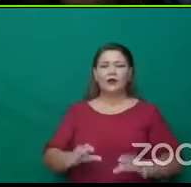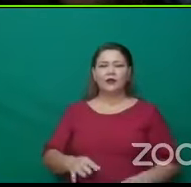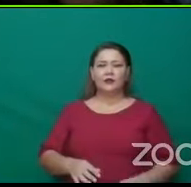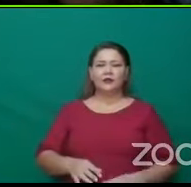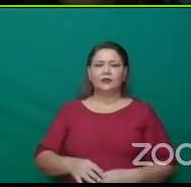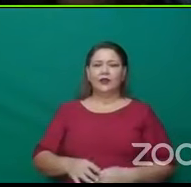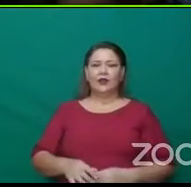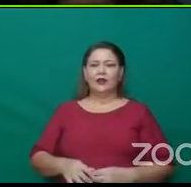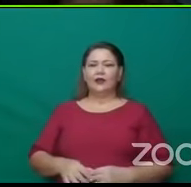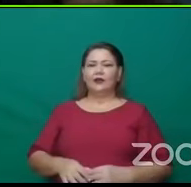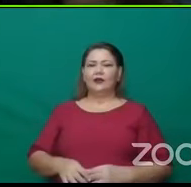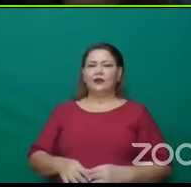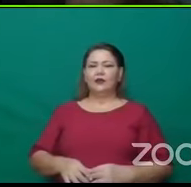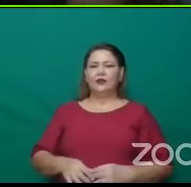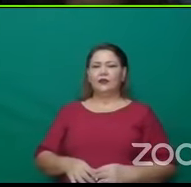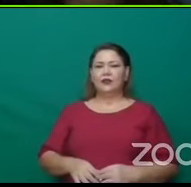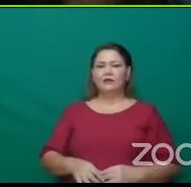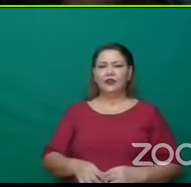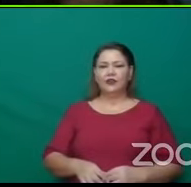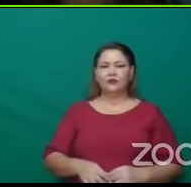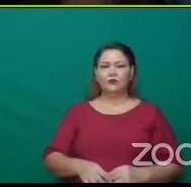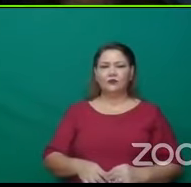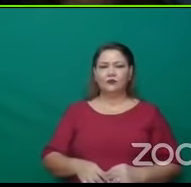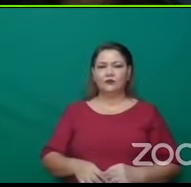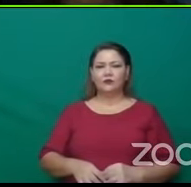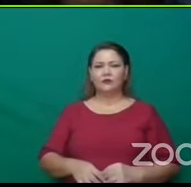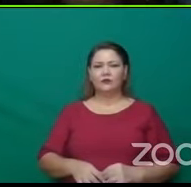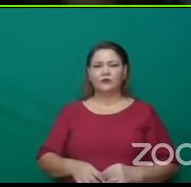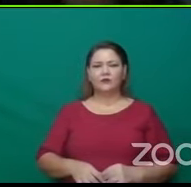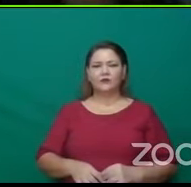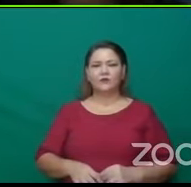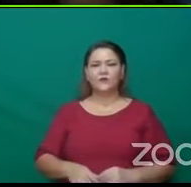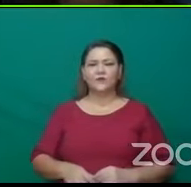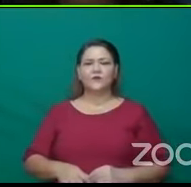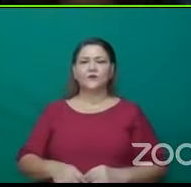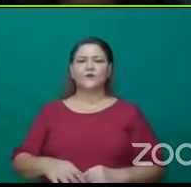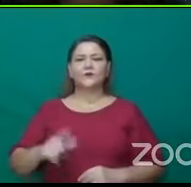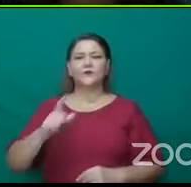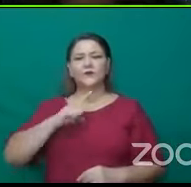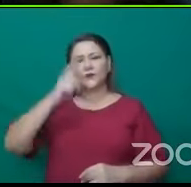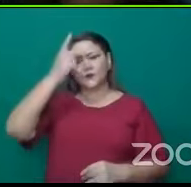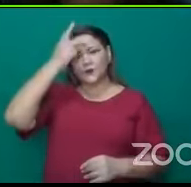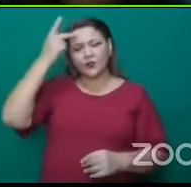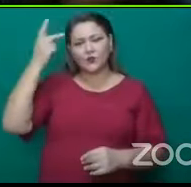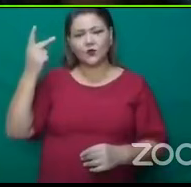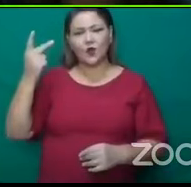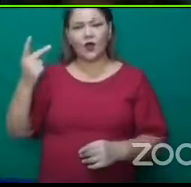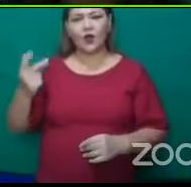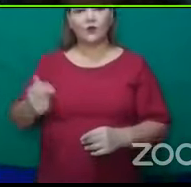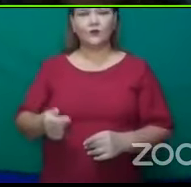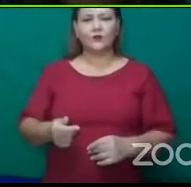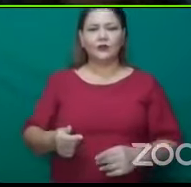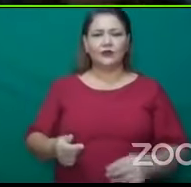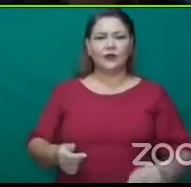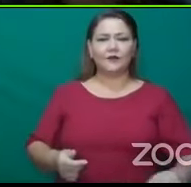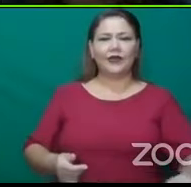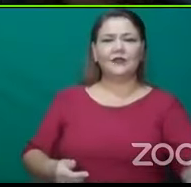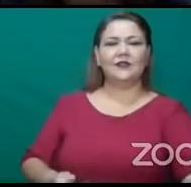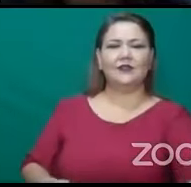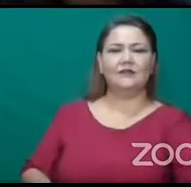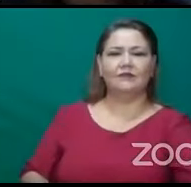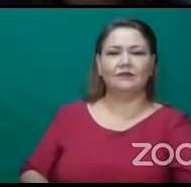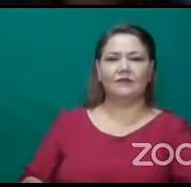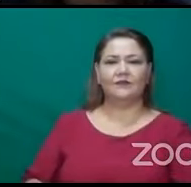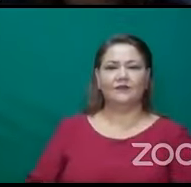E quanto à alimentação, acho que a minha mãe fez uns sanduíches, assim, pro pessoal, eu levei. A mãe sempre ajuda, né, cara? Mãe é um amor, né?